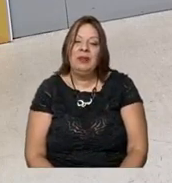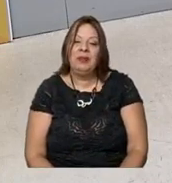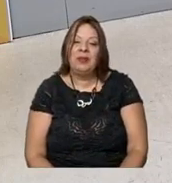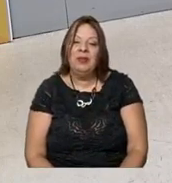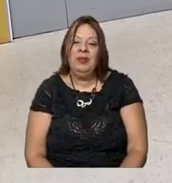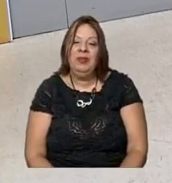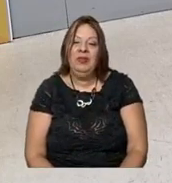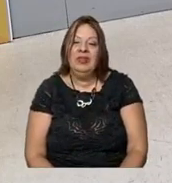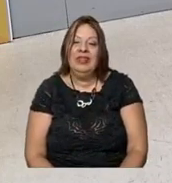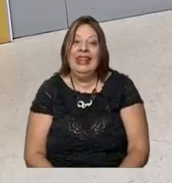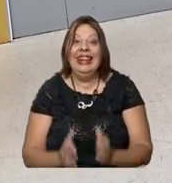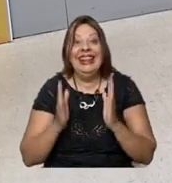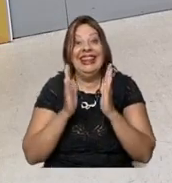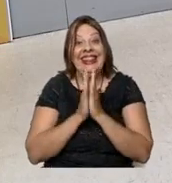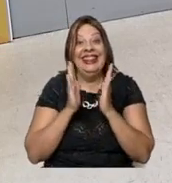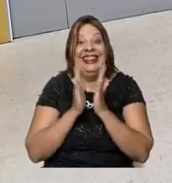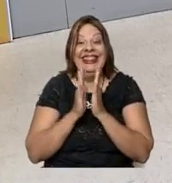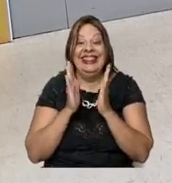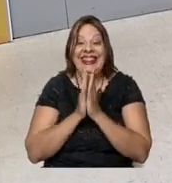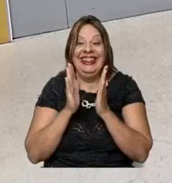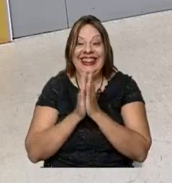13.